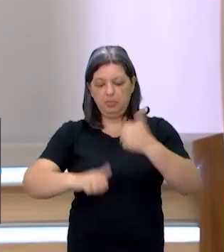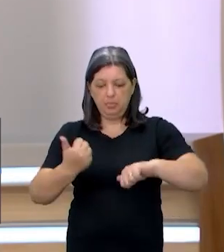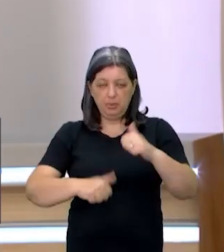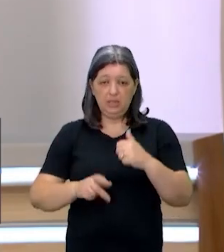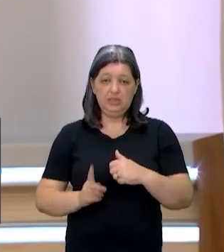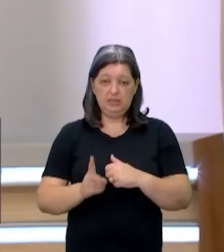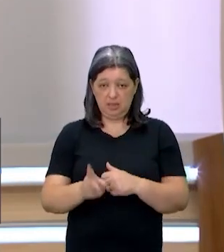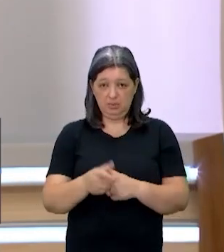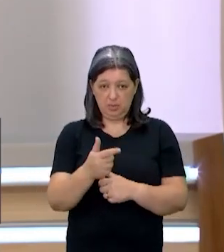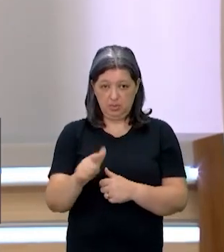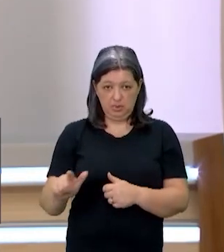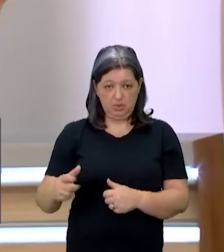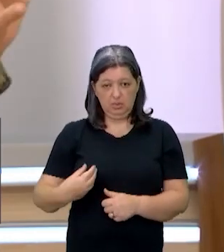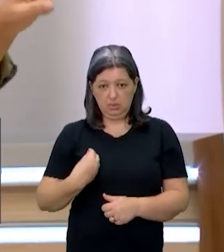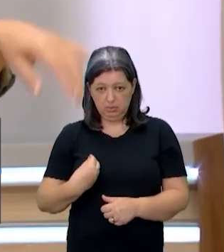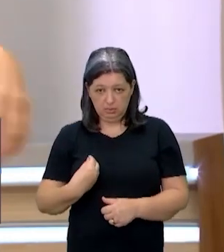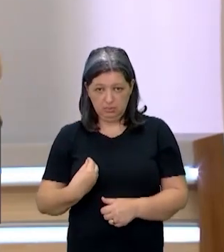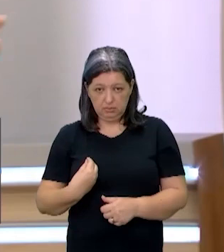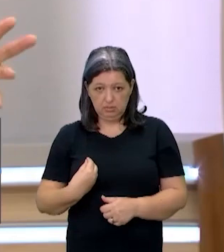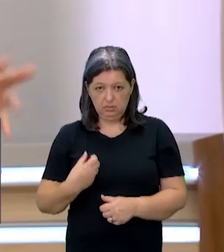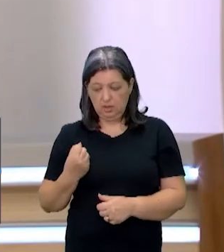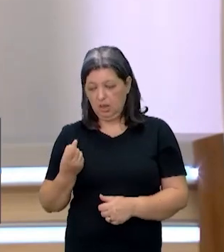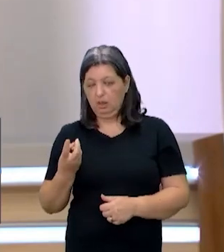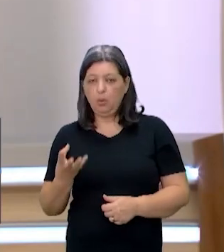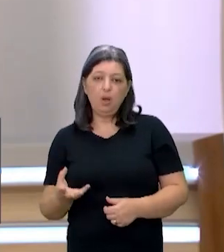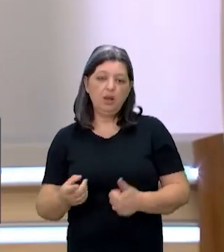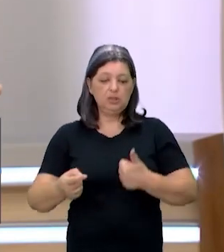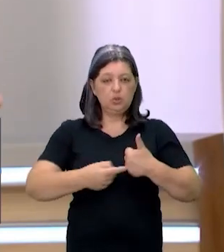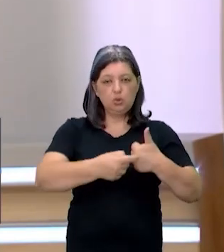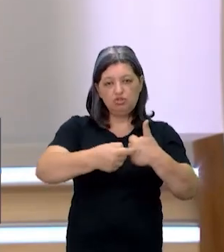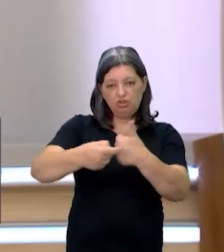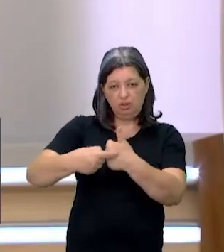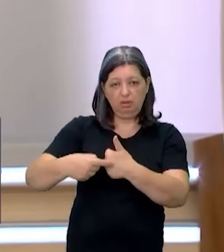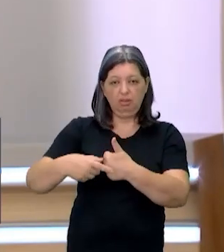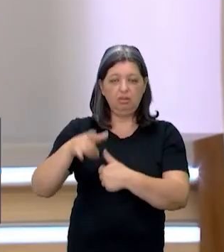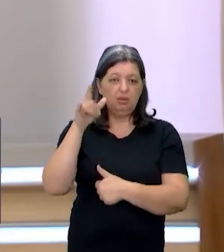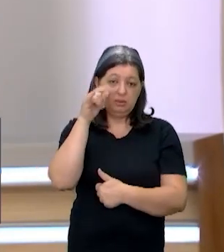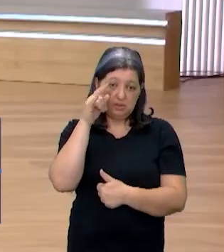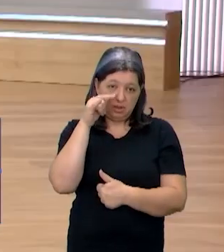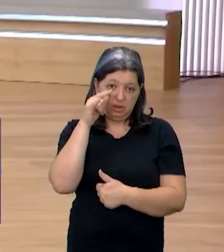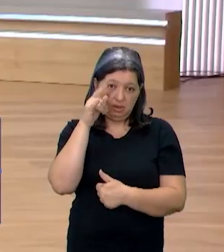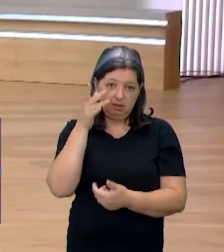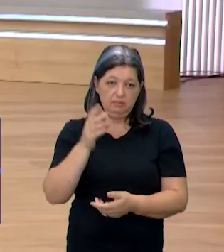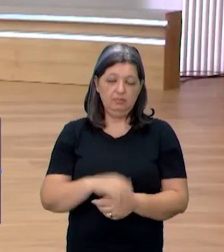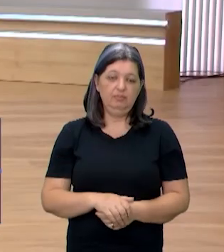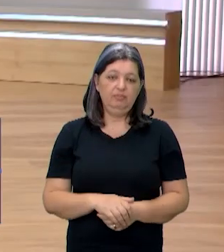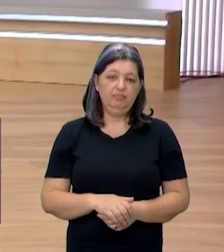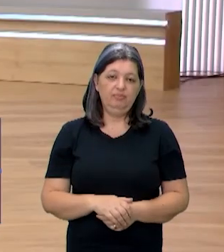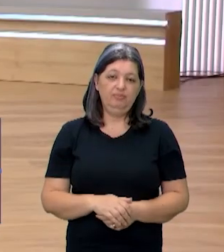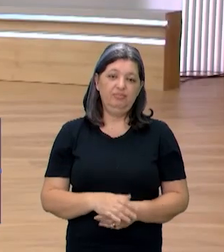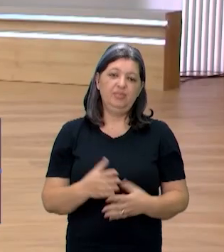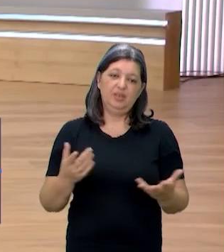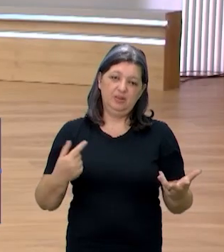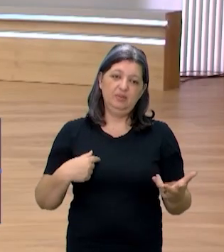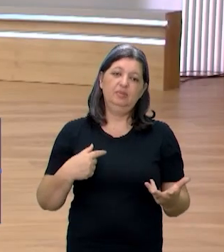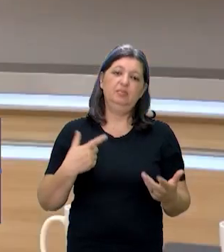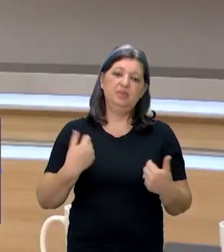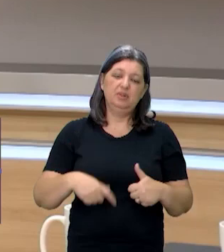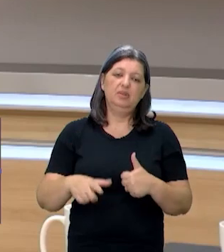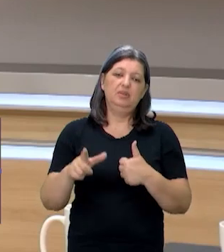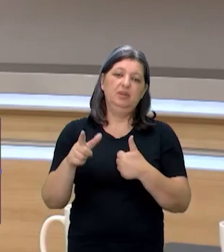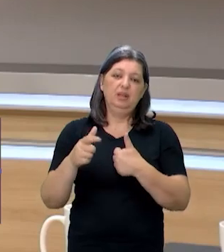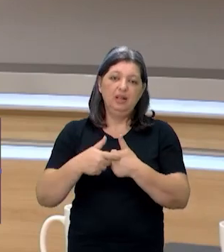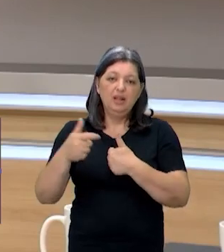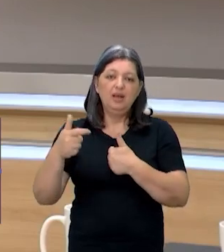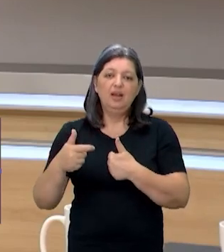inteiro pelo outro? Ah, eu tenho não sei quantas curtidas no Instagram. Nossa, eu me senti tão mal agora, professora. Eu gosto de receber like quando eu